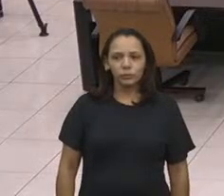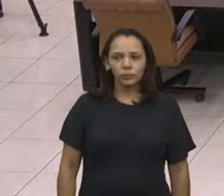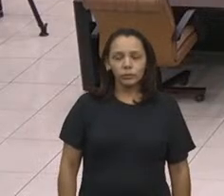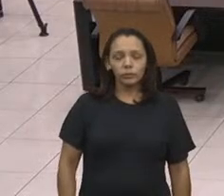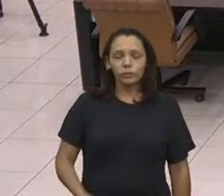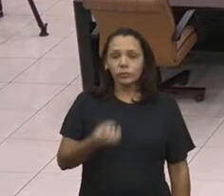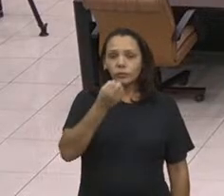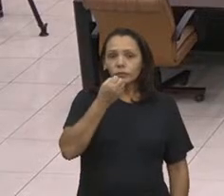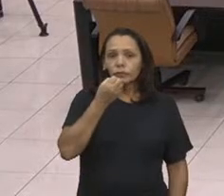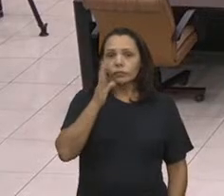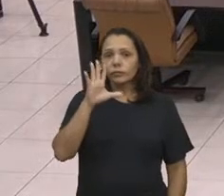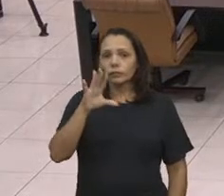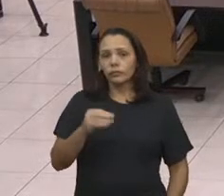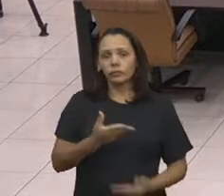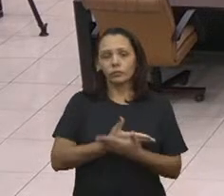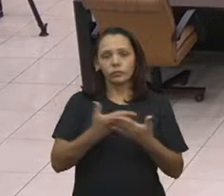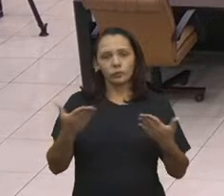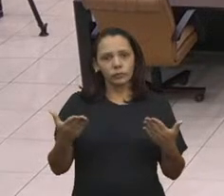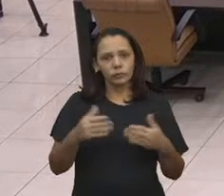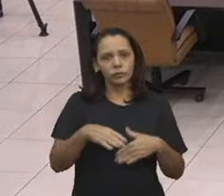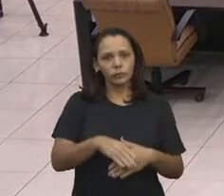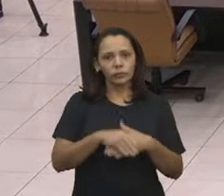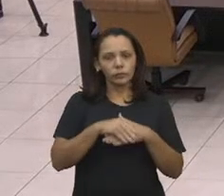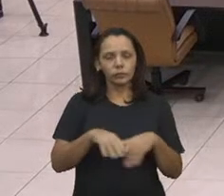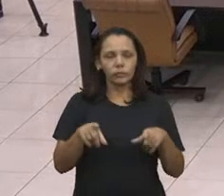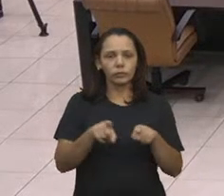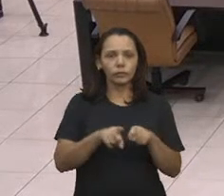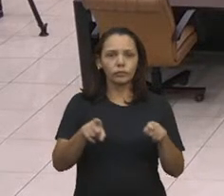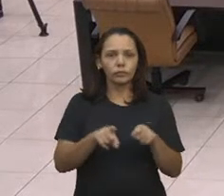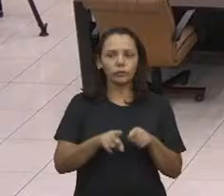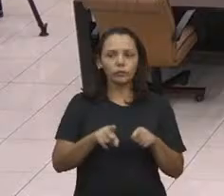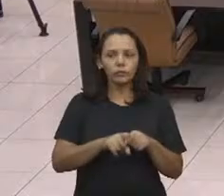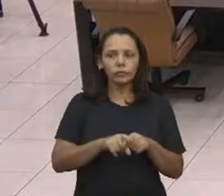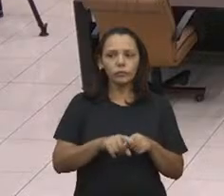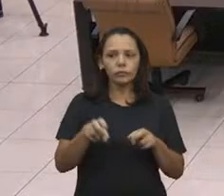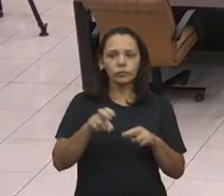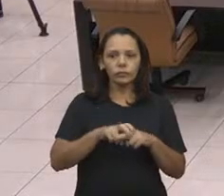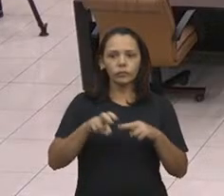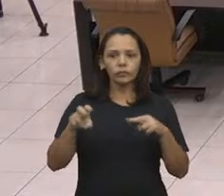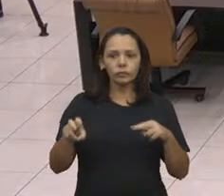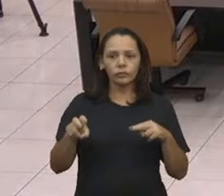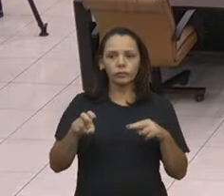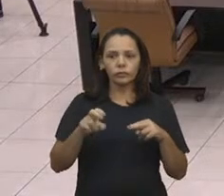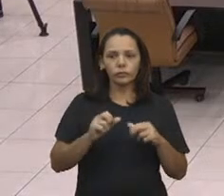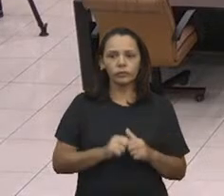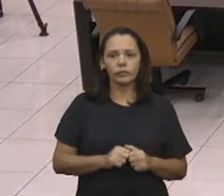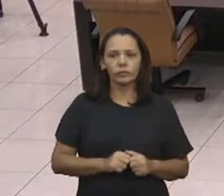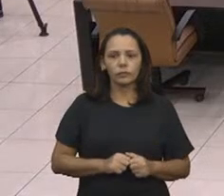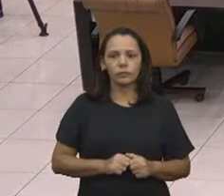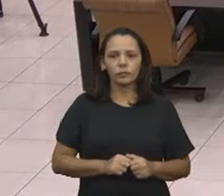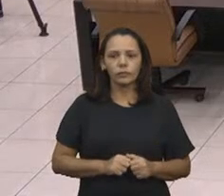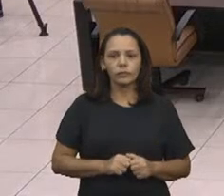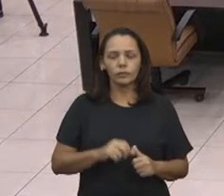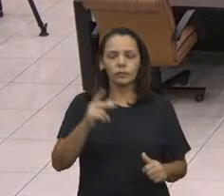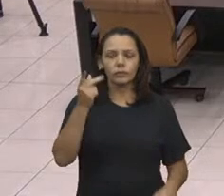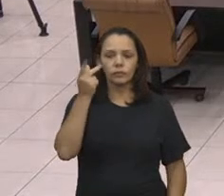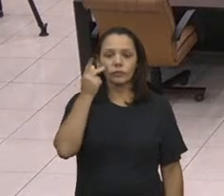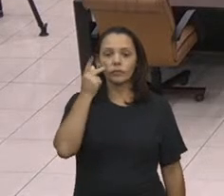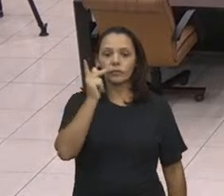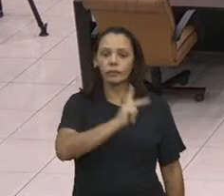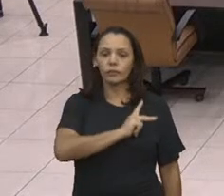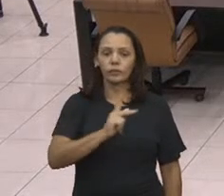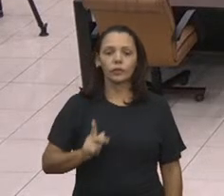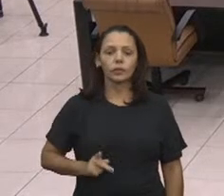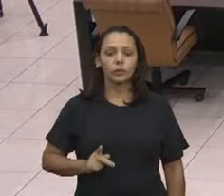Olá, boa noite a todos presentes. Eu cumprimento aqui a mesa, né, na figura do Paulinho, presidente, os